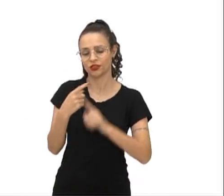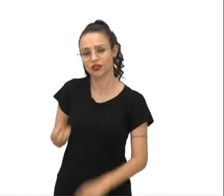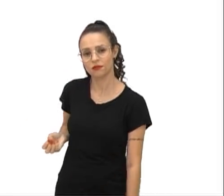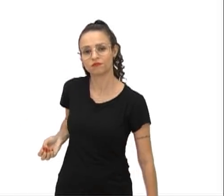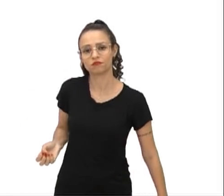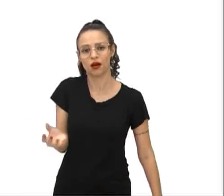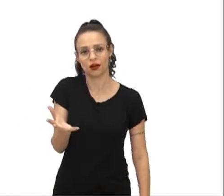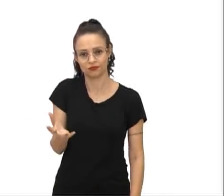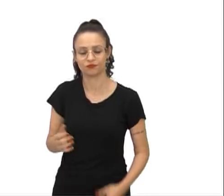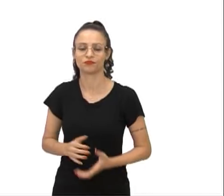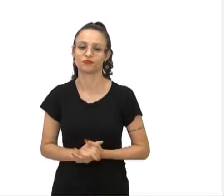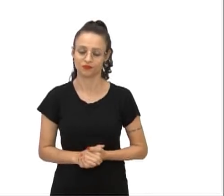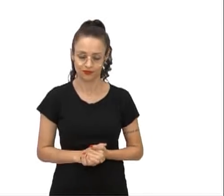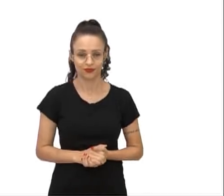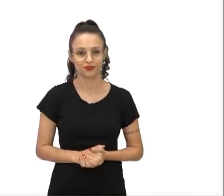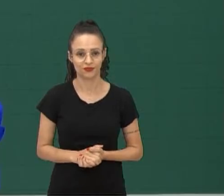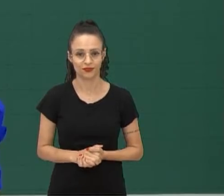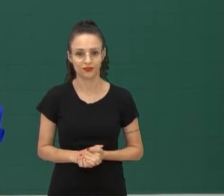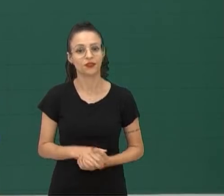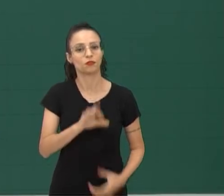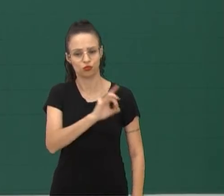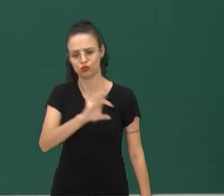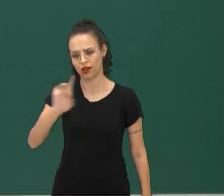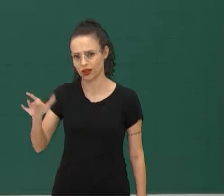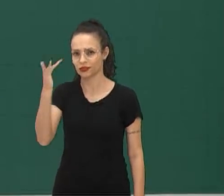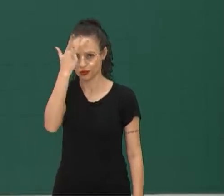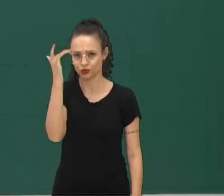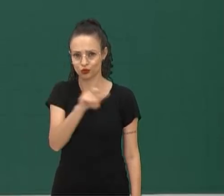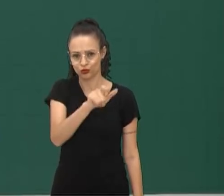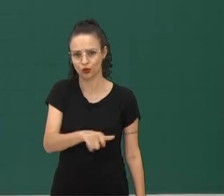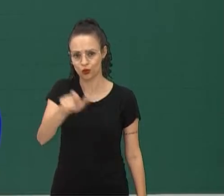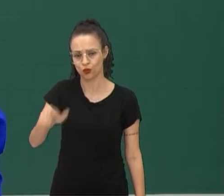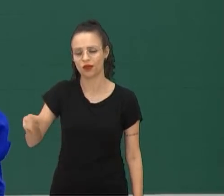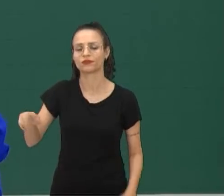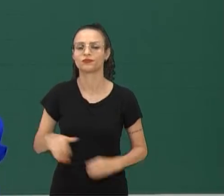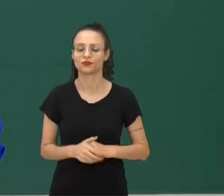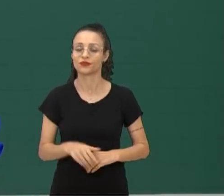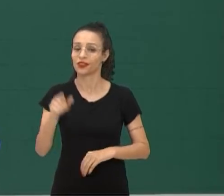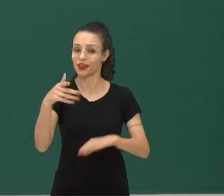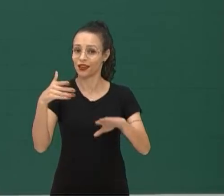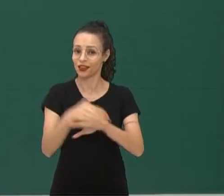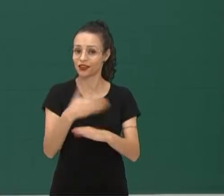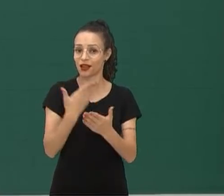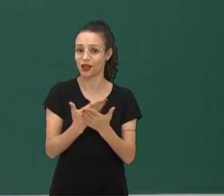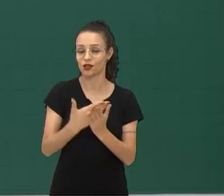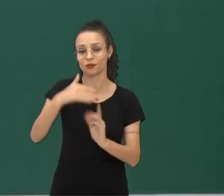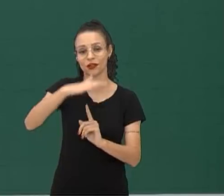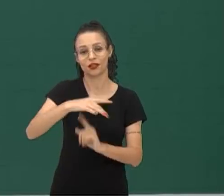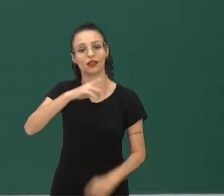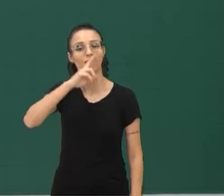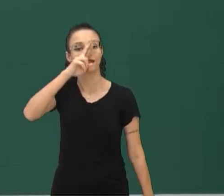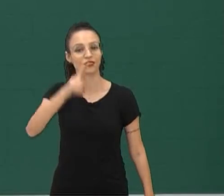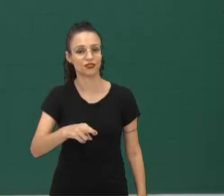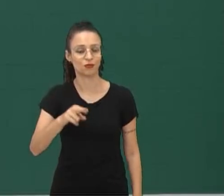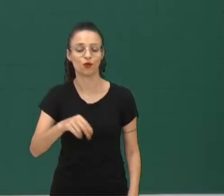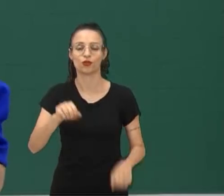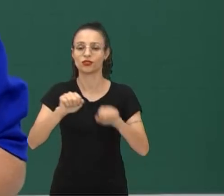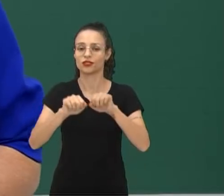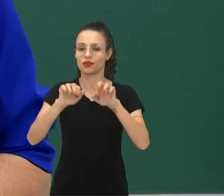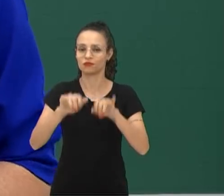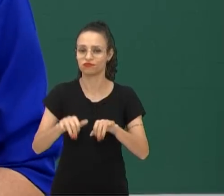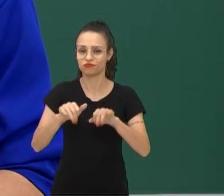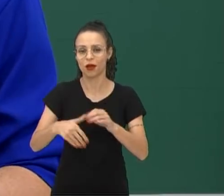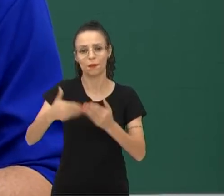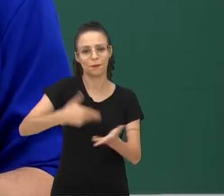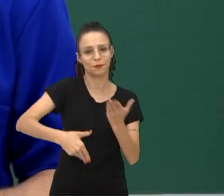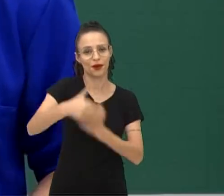arremessos por rodada e, claro, por jogador, né? Entre aí no Aula Paraná, responda o nosso chat, participe